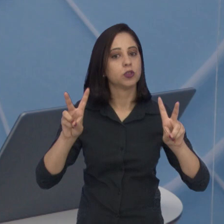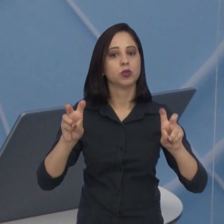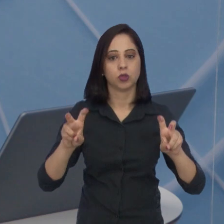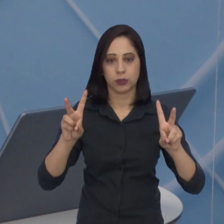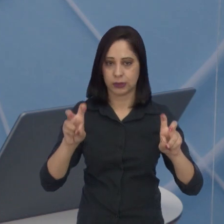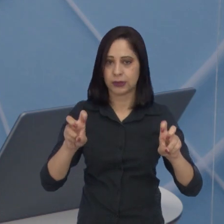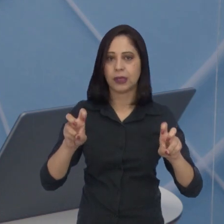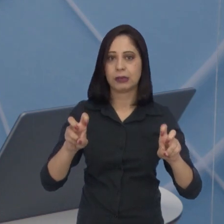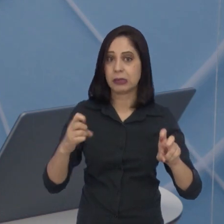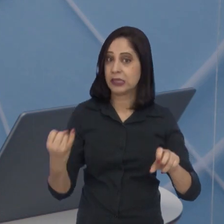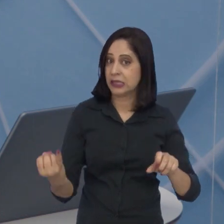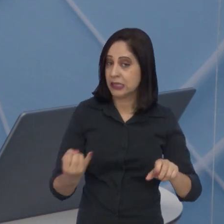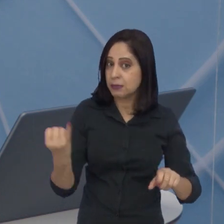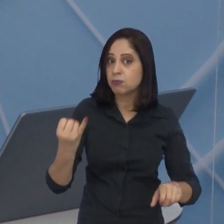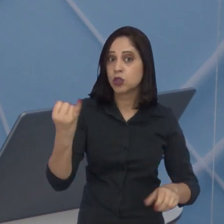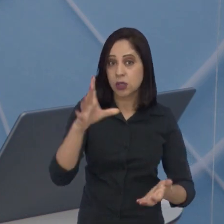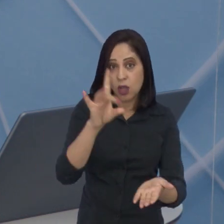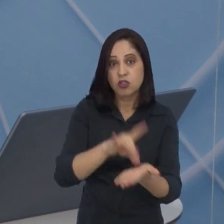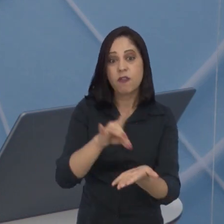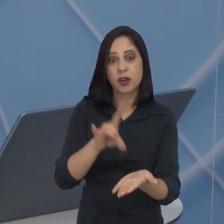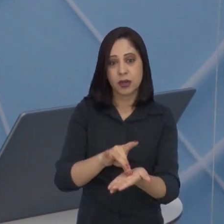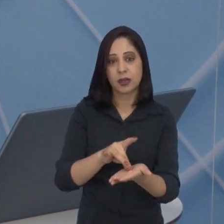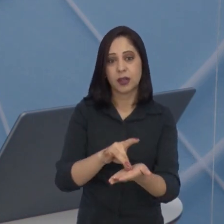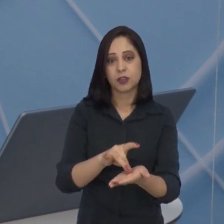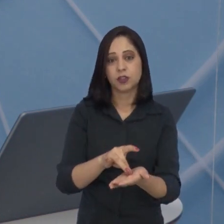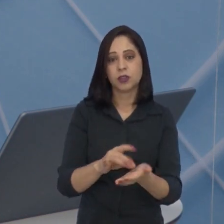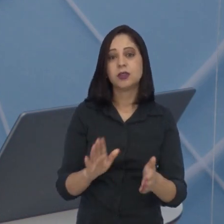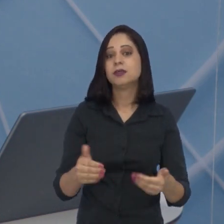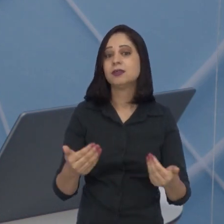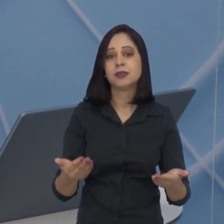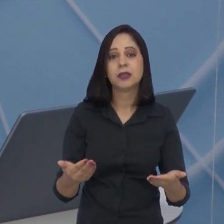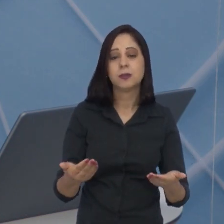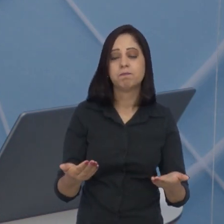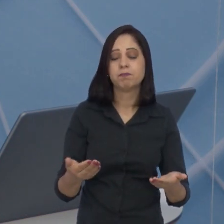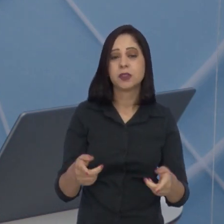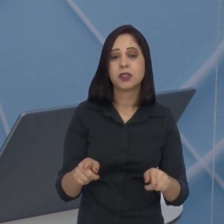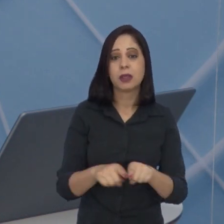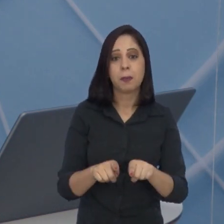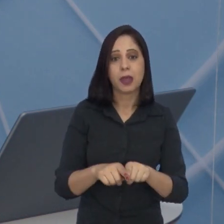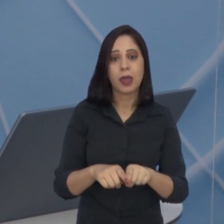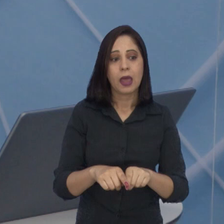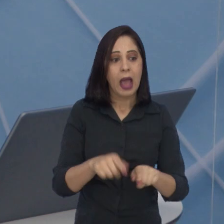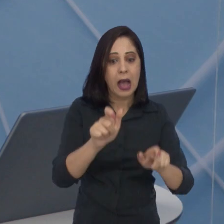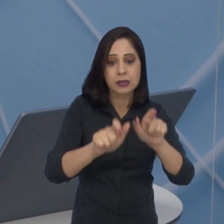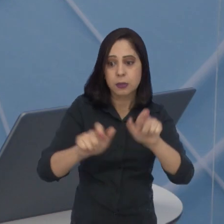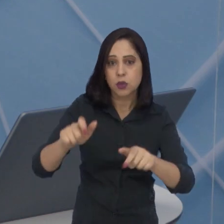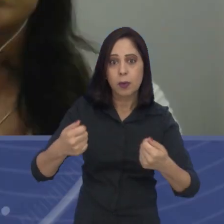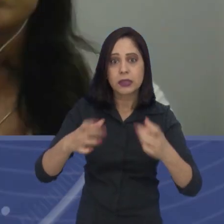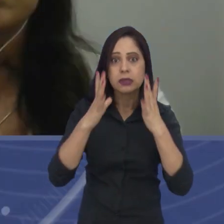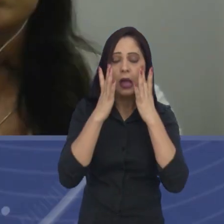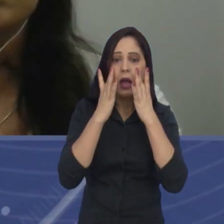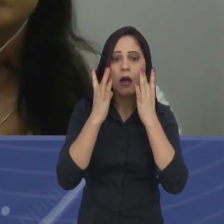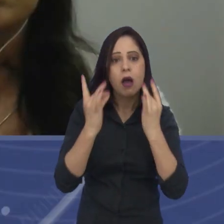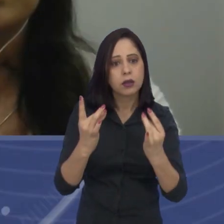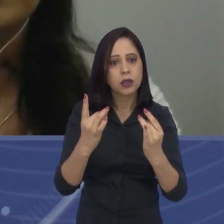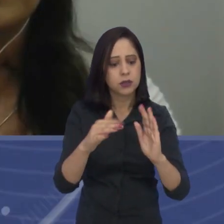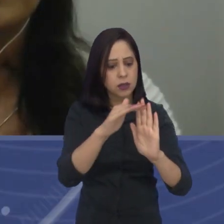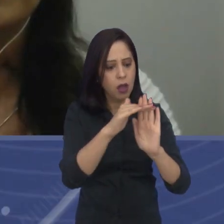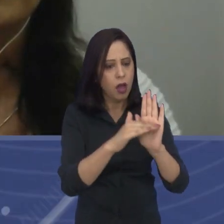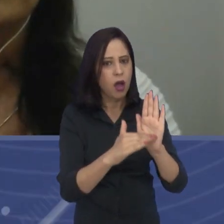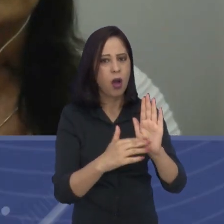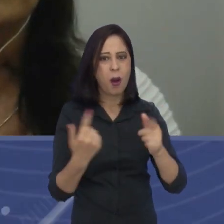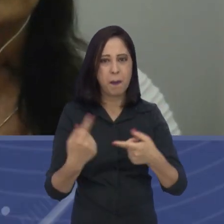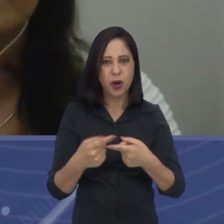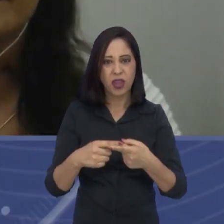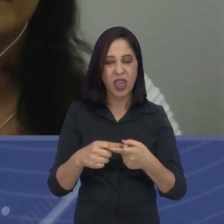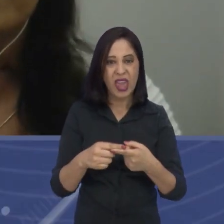né, muito importante de fato. E aí, Alessandra, é importante se atentar a esses quesitos, né? Porque depois a dor de